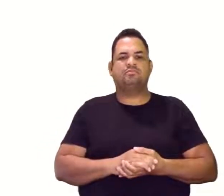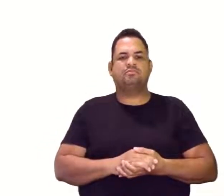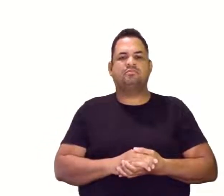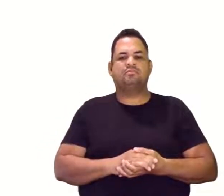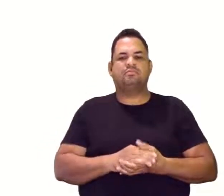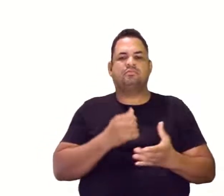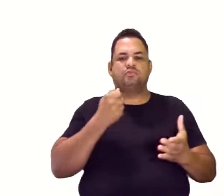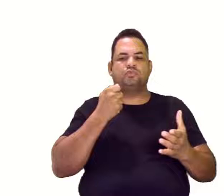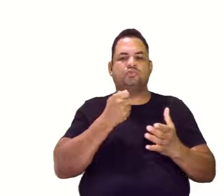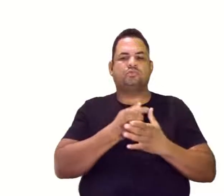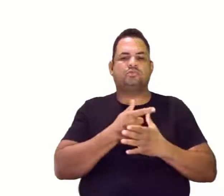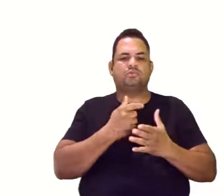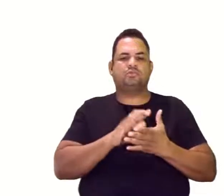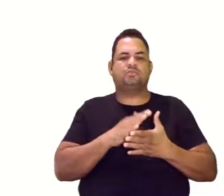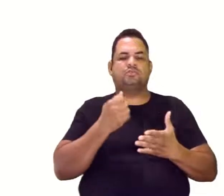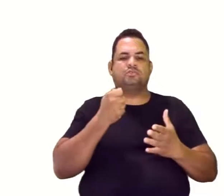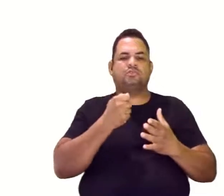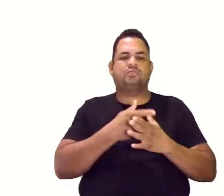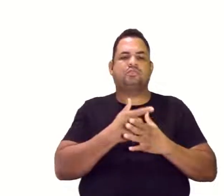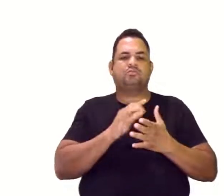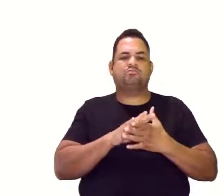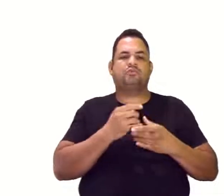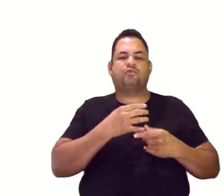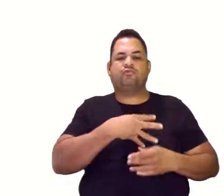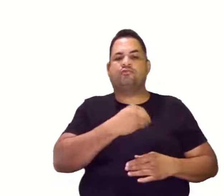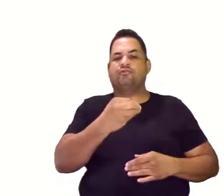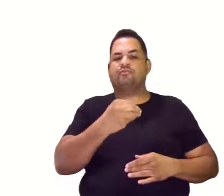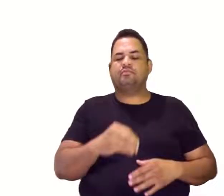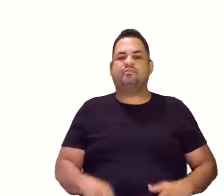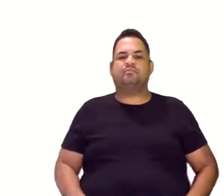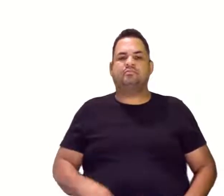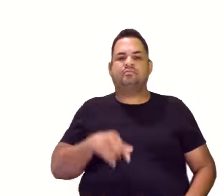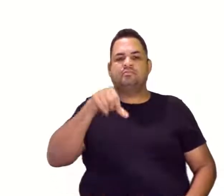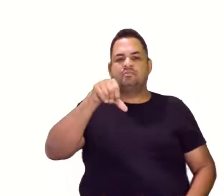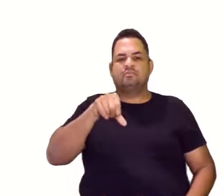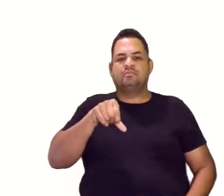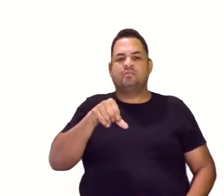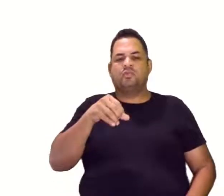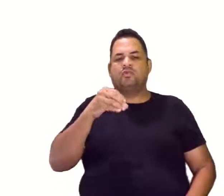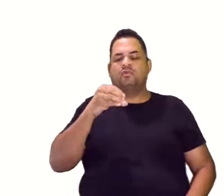nossa mensalidade do menino, né? Então, quanto foi aqui?